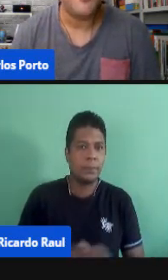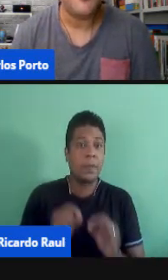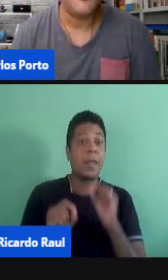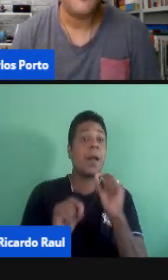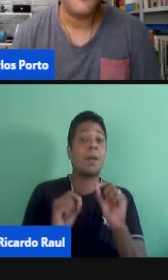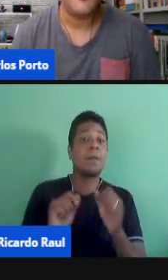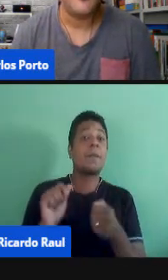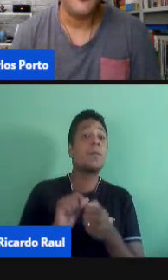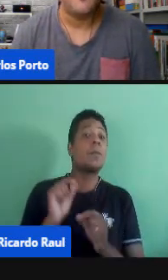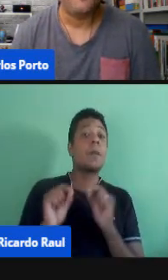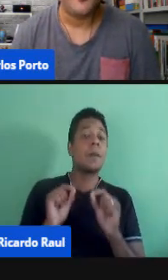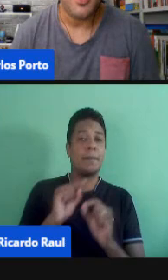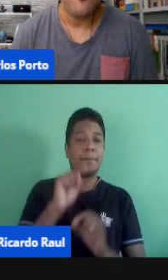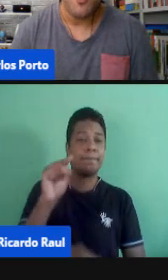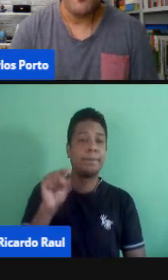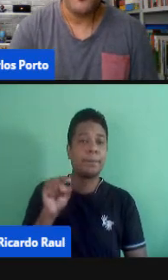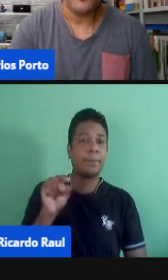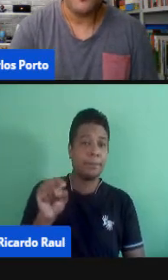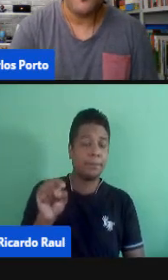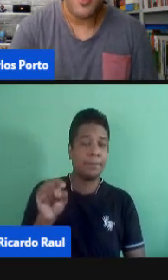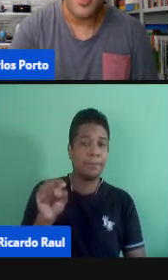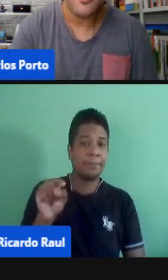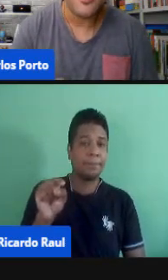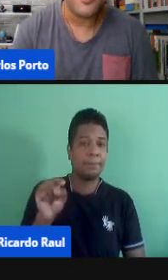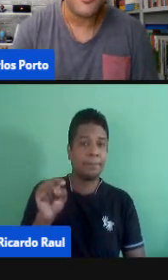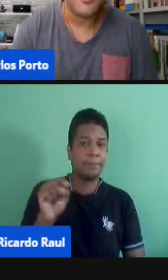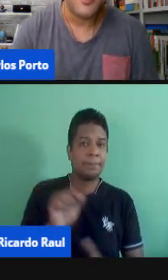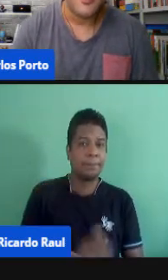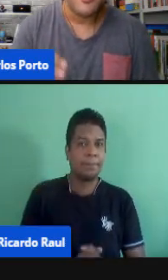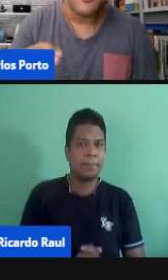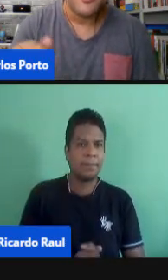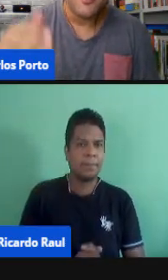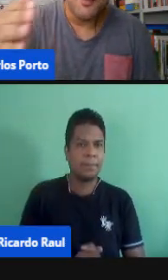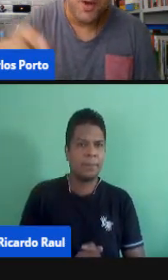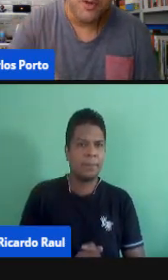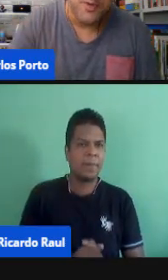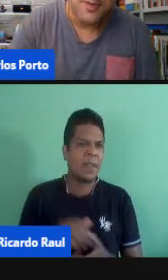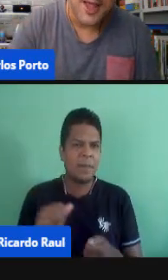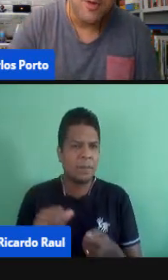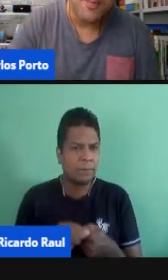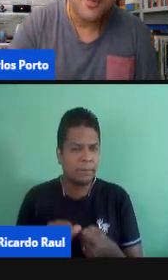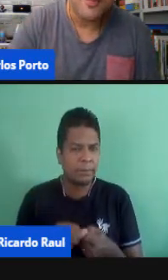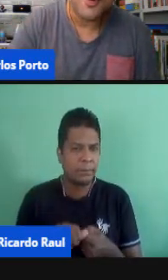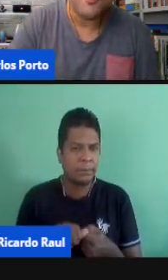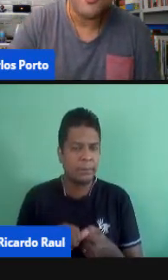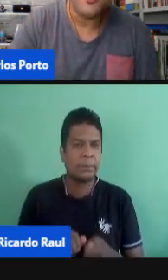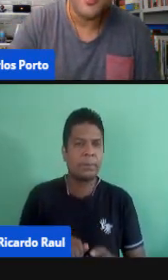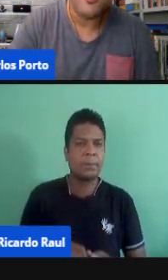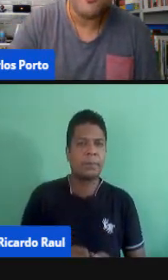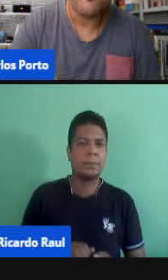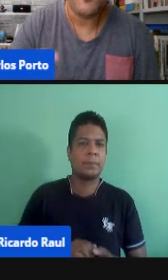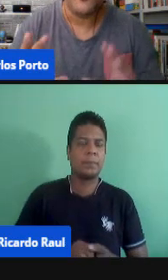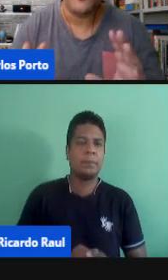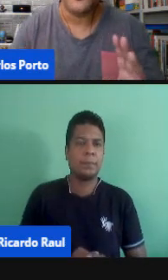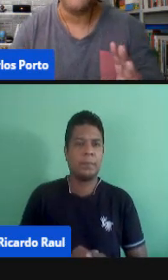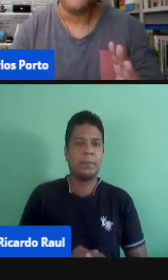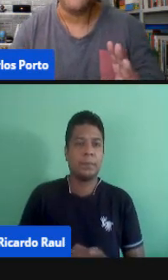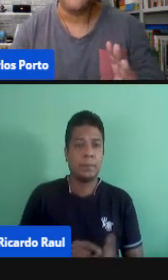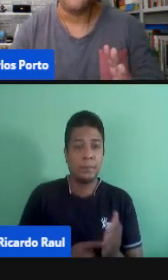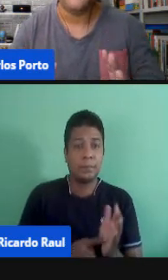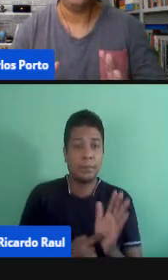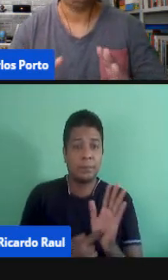faz? E aí vem uma pergunta: faz? Nesse próximo slide eu apresento para você uma